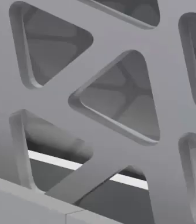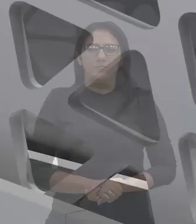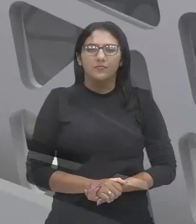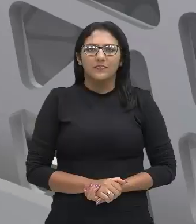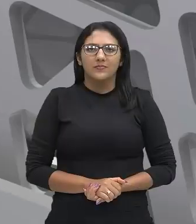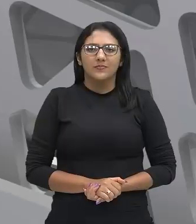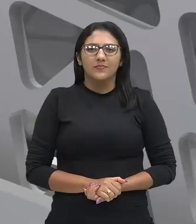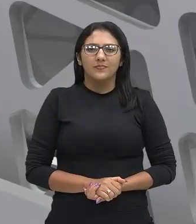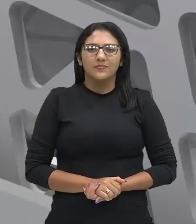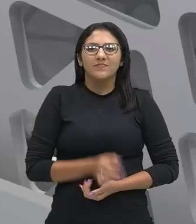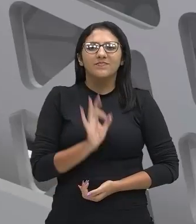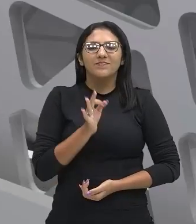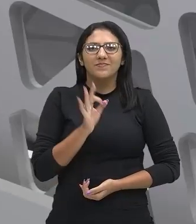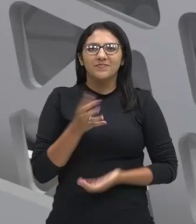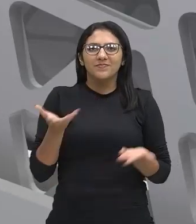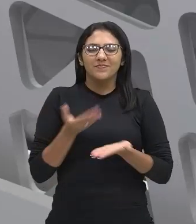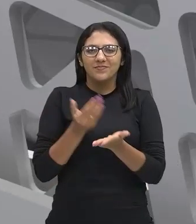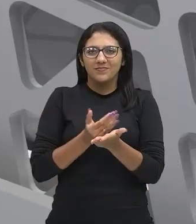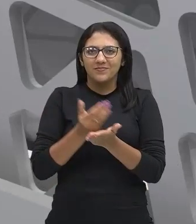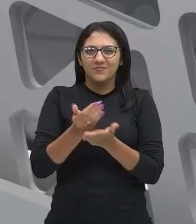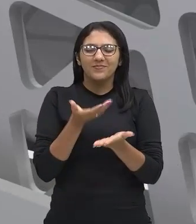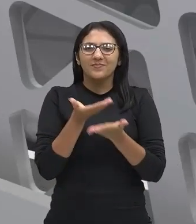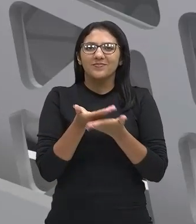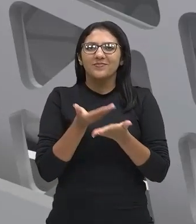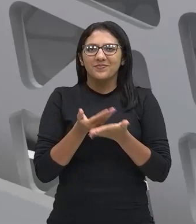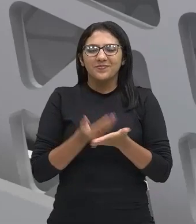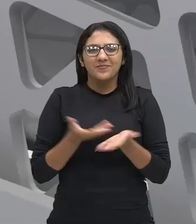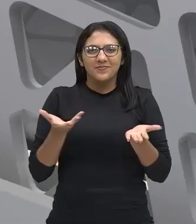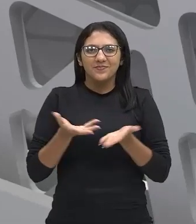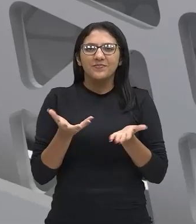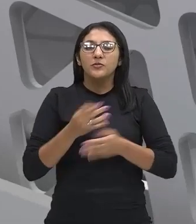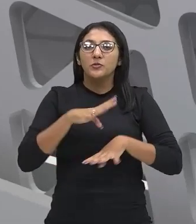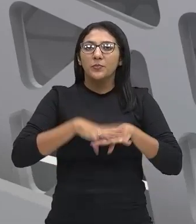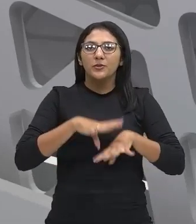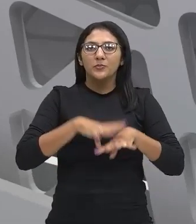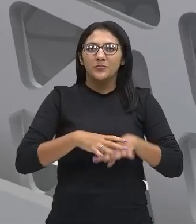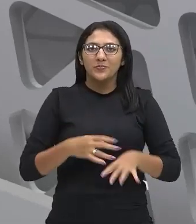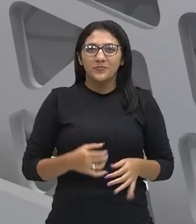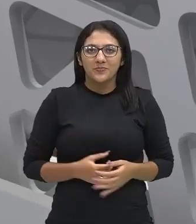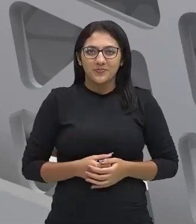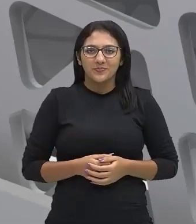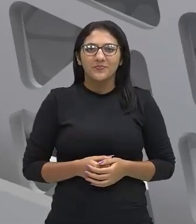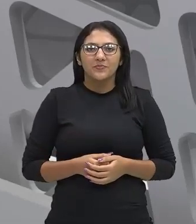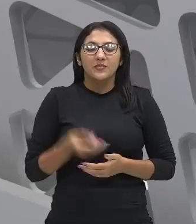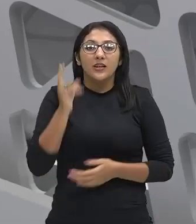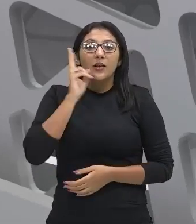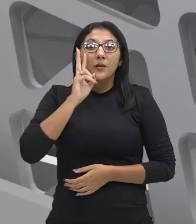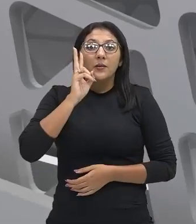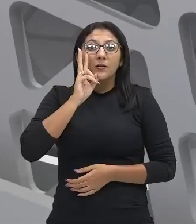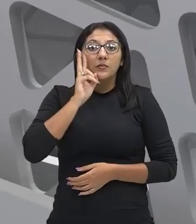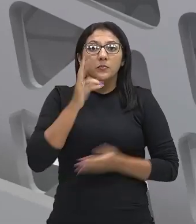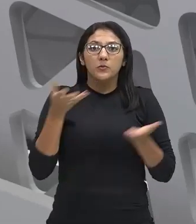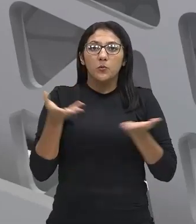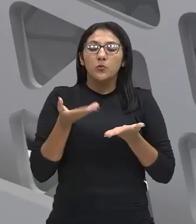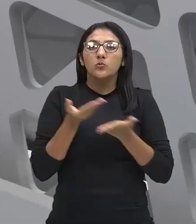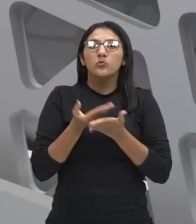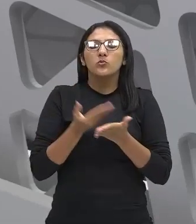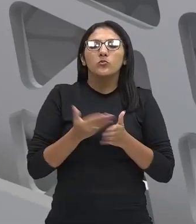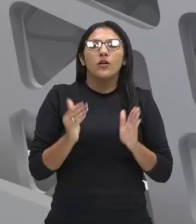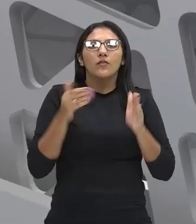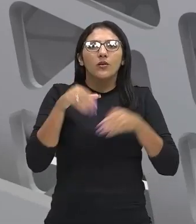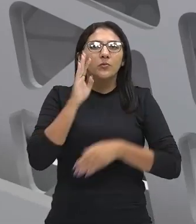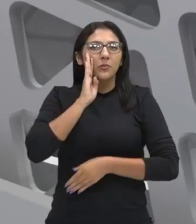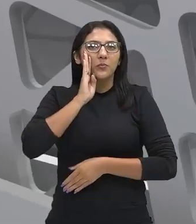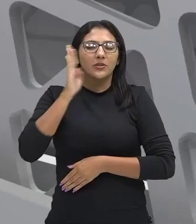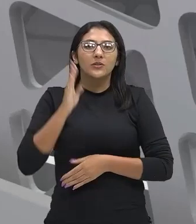Muito bem, alunos, dando início aqui à nossa aula de matemática. Lembrando, hoje nós iremos falar